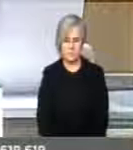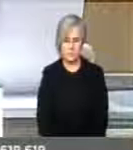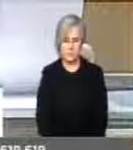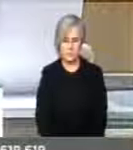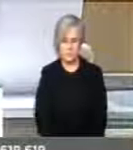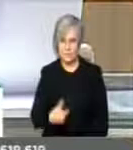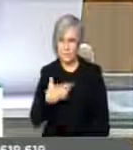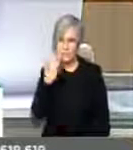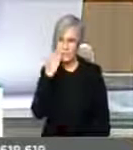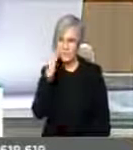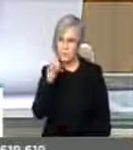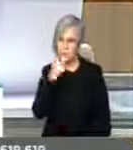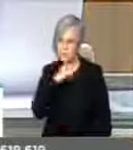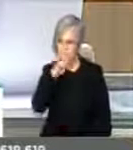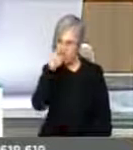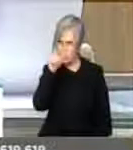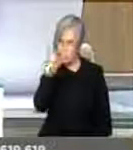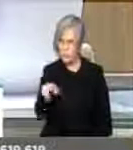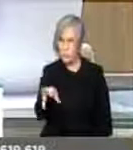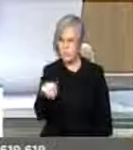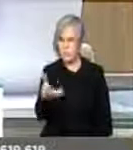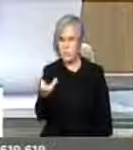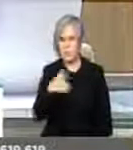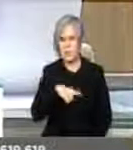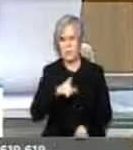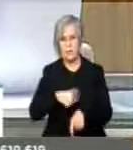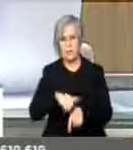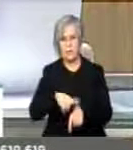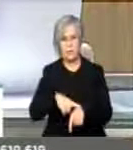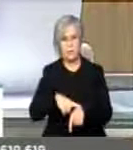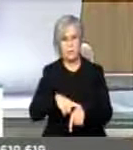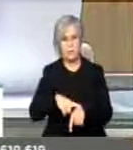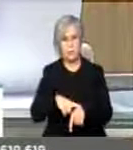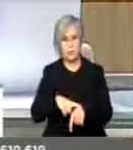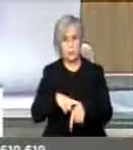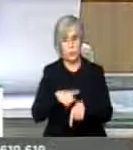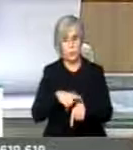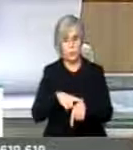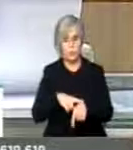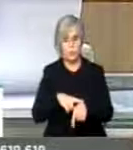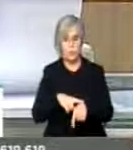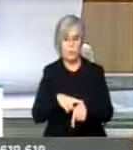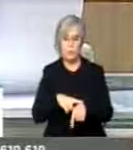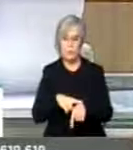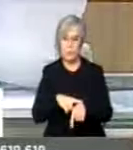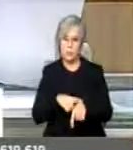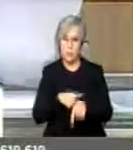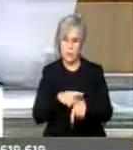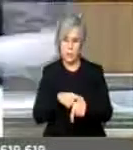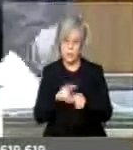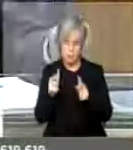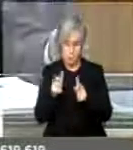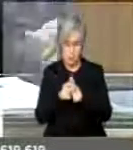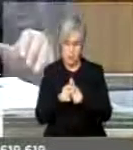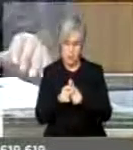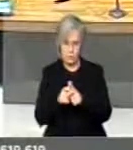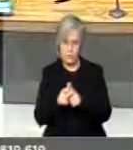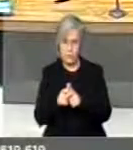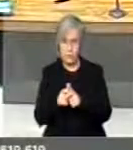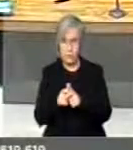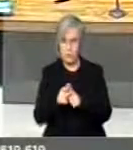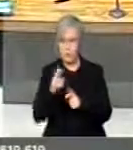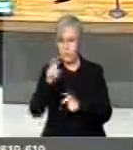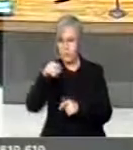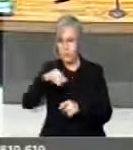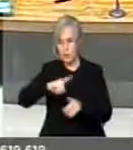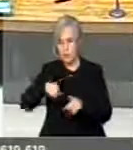gostaria de saber se Vossa Excelência vai agregar o tempo do pequeno expediente. Então, dá 9 minutos.